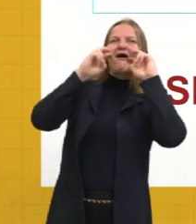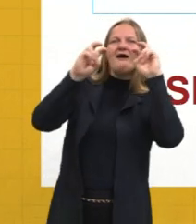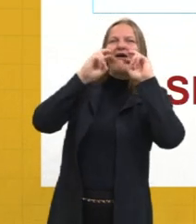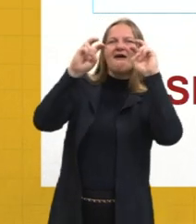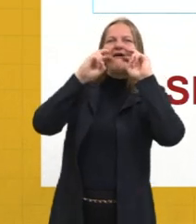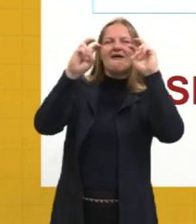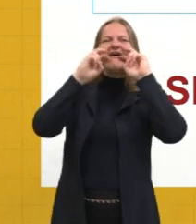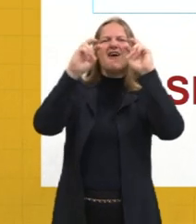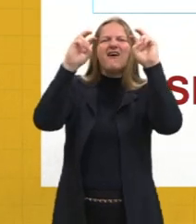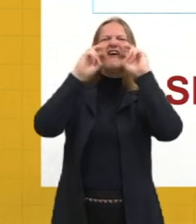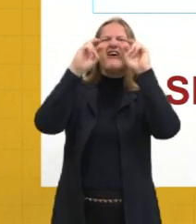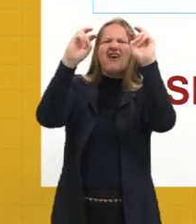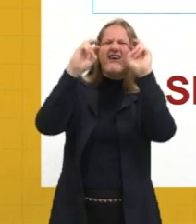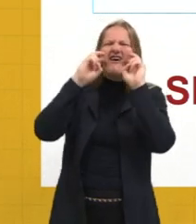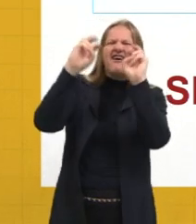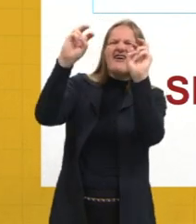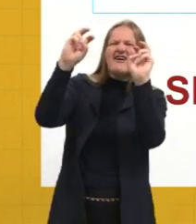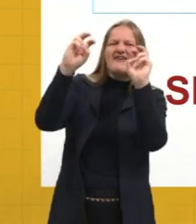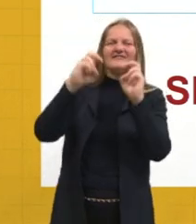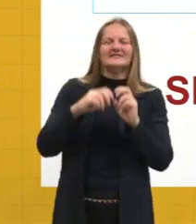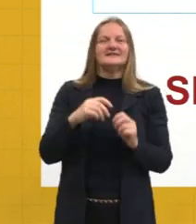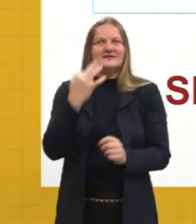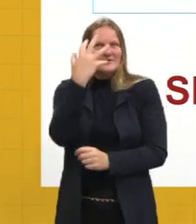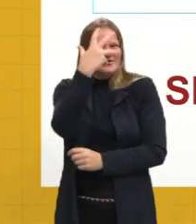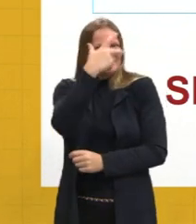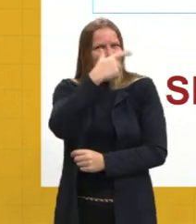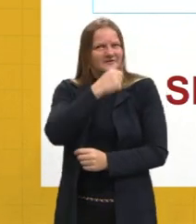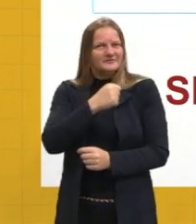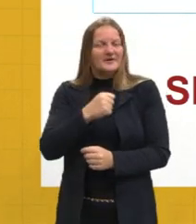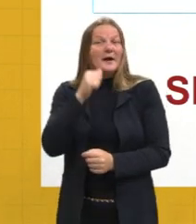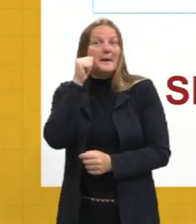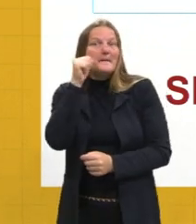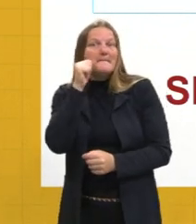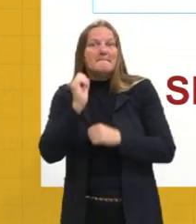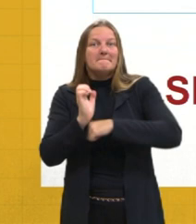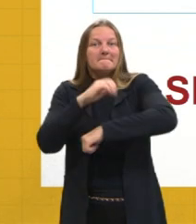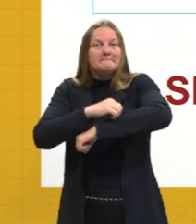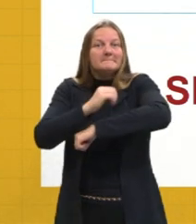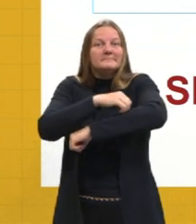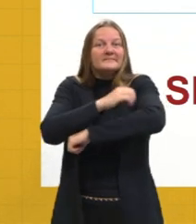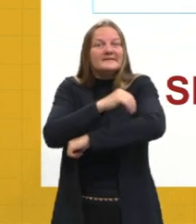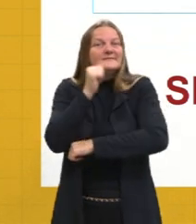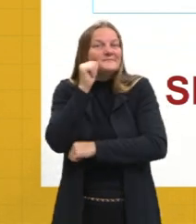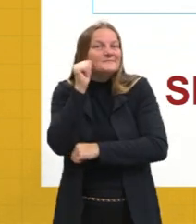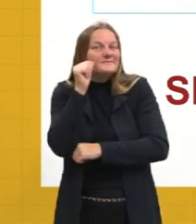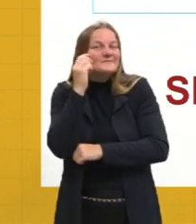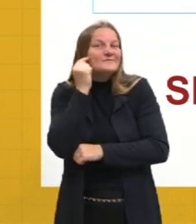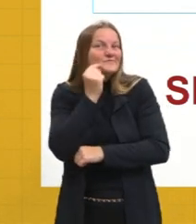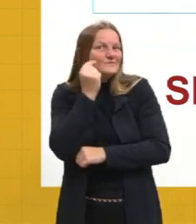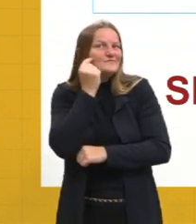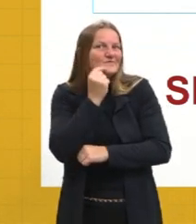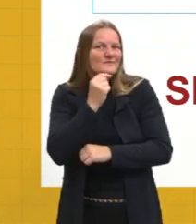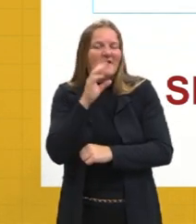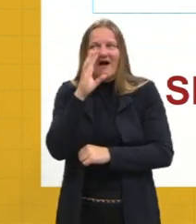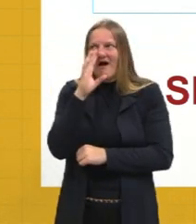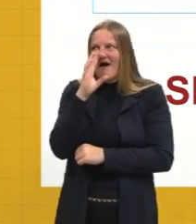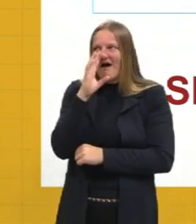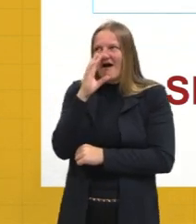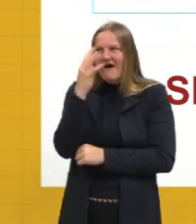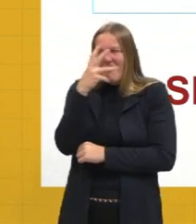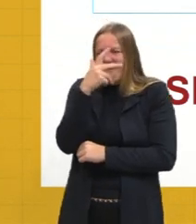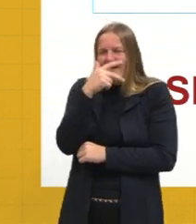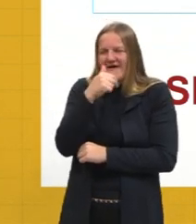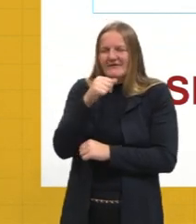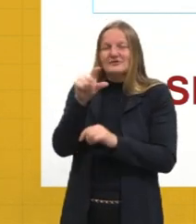mais alto um canto bonito Então as cenas tudo vão E essas diferenças